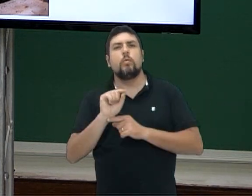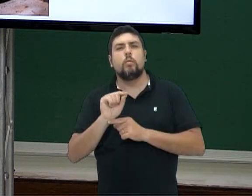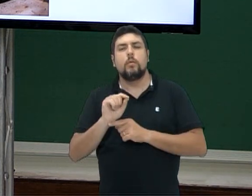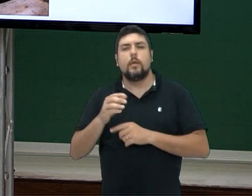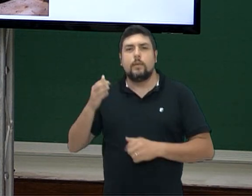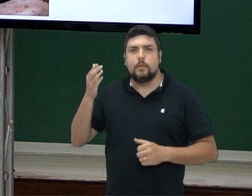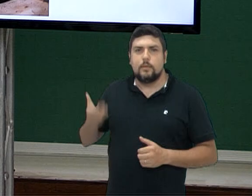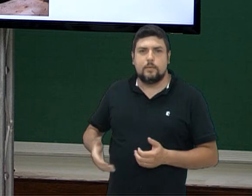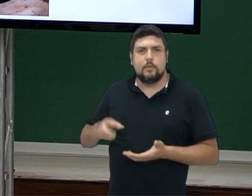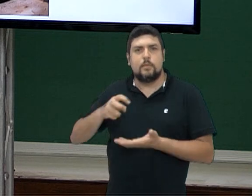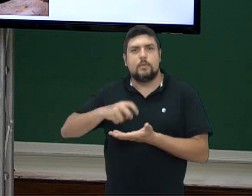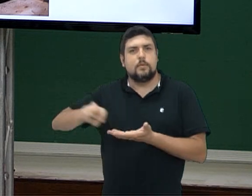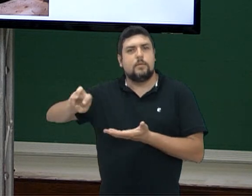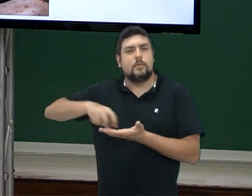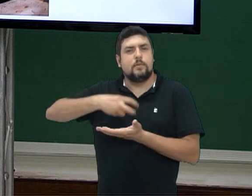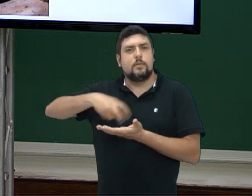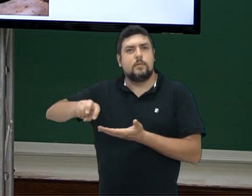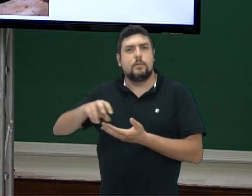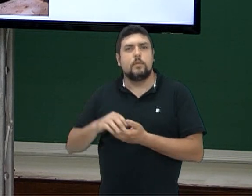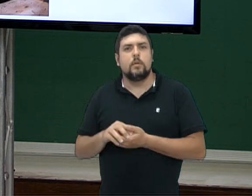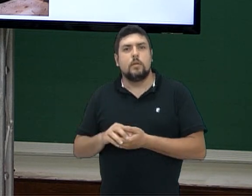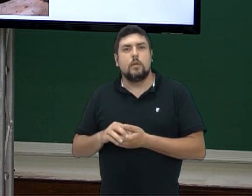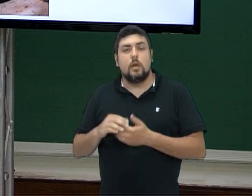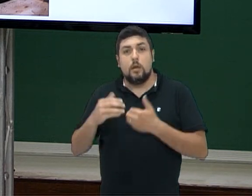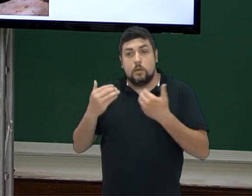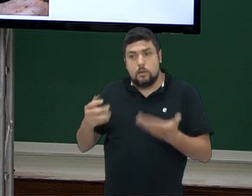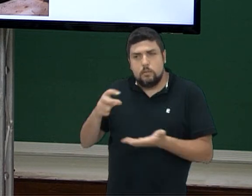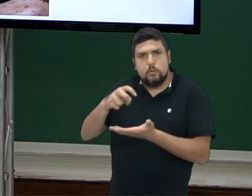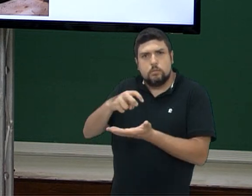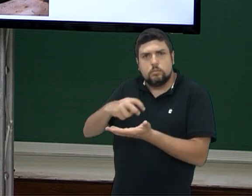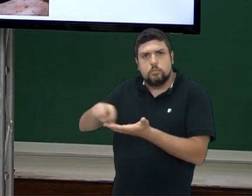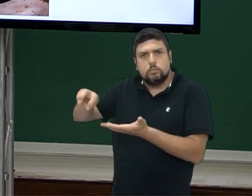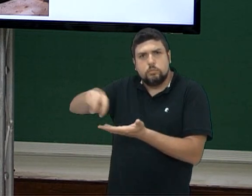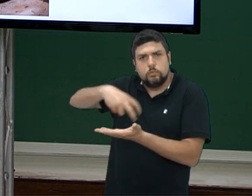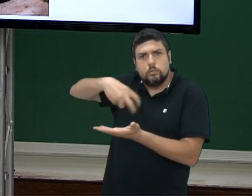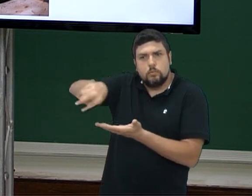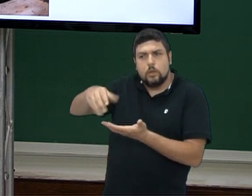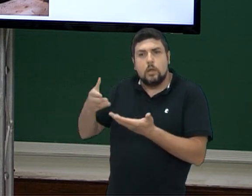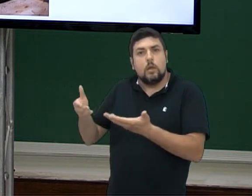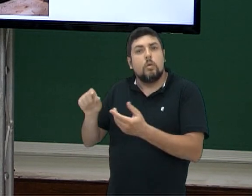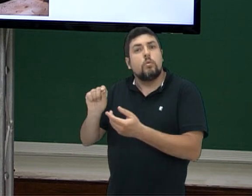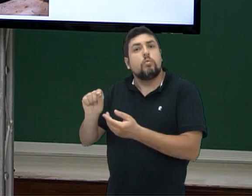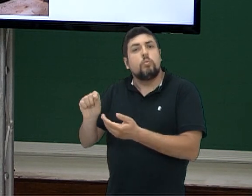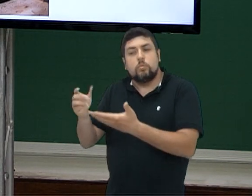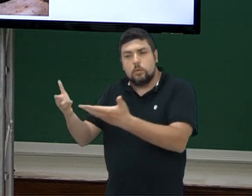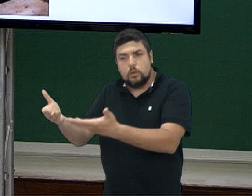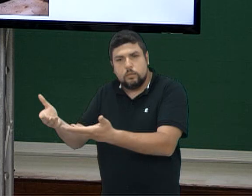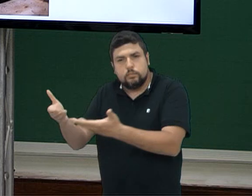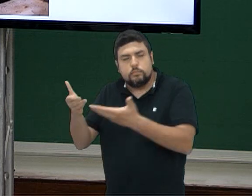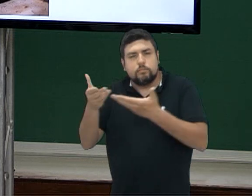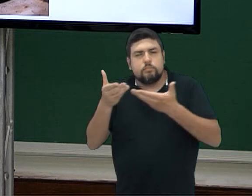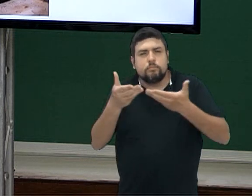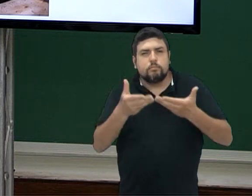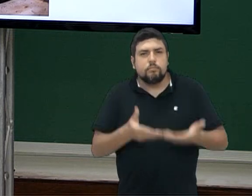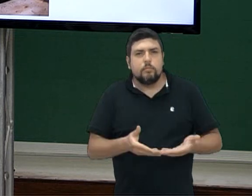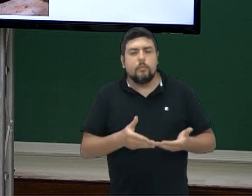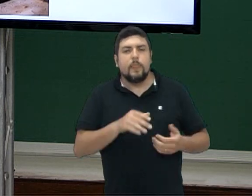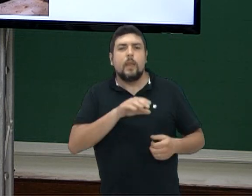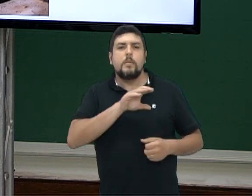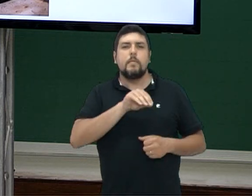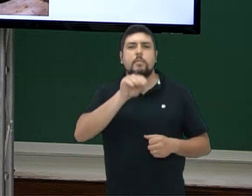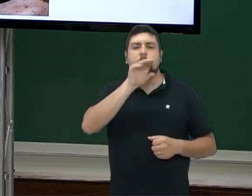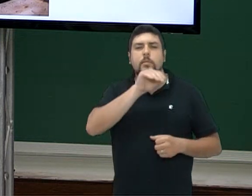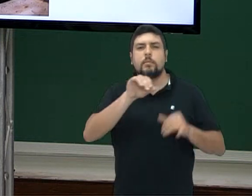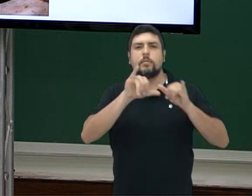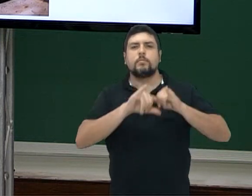Muitos skatistas foram convidados a serem atores propagandas de várias marcas, inclusive marcas